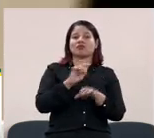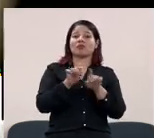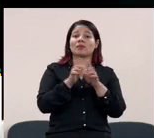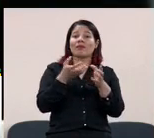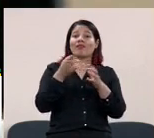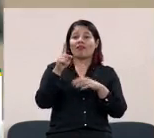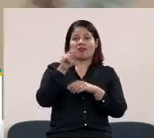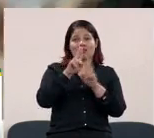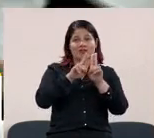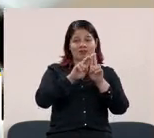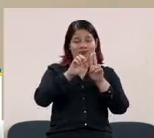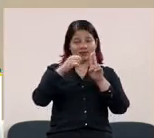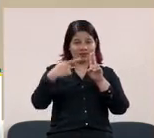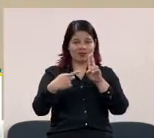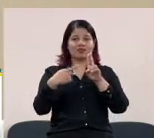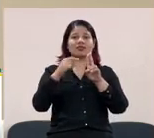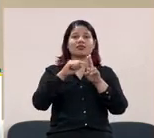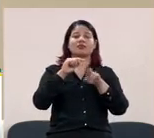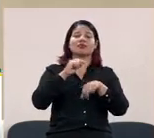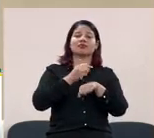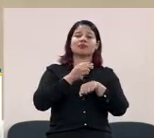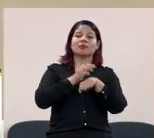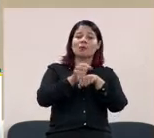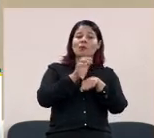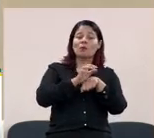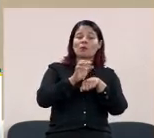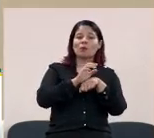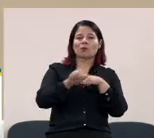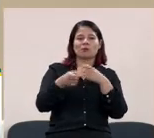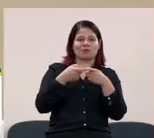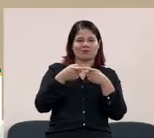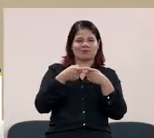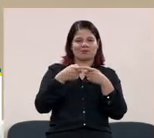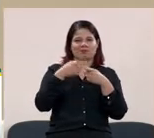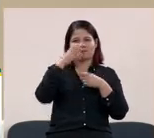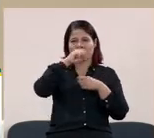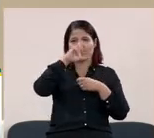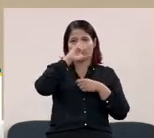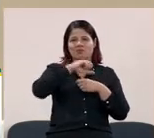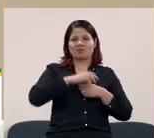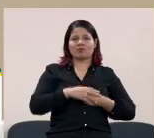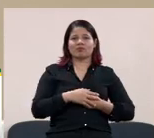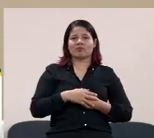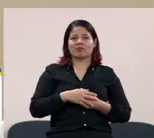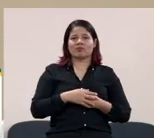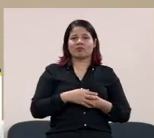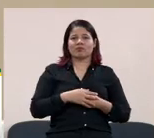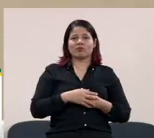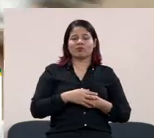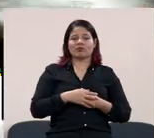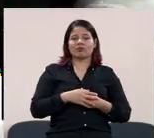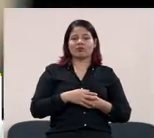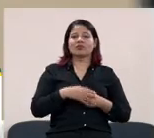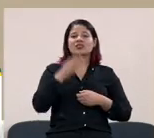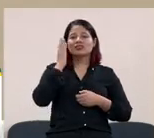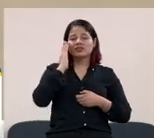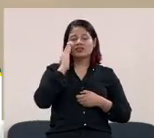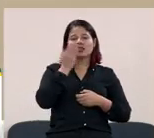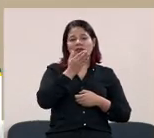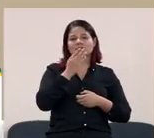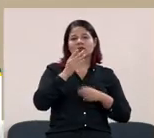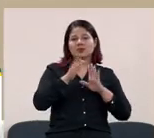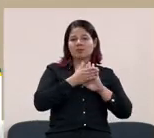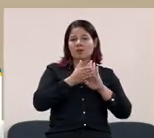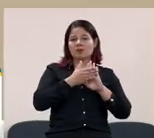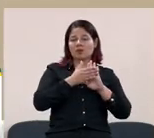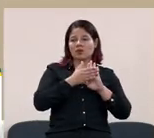Universidade do Estado do Amapá. Com toda certeza, temos esse planejamento, temos o conhecimento de que essa foi uma proposta sua, né, para a nossa